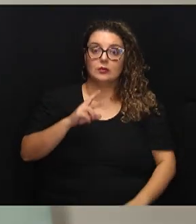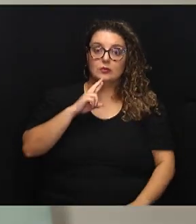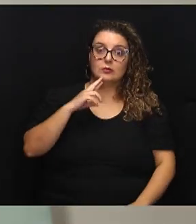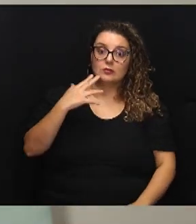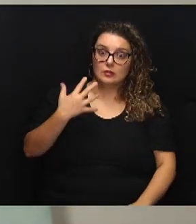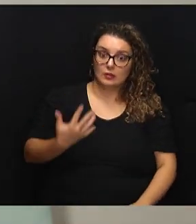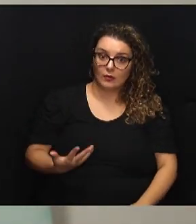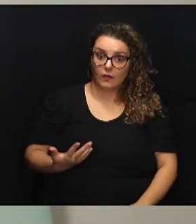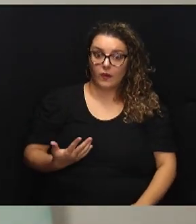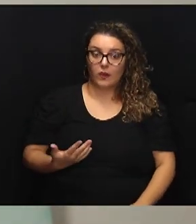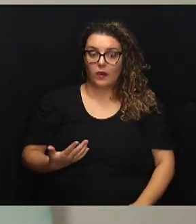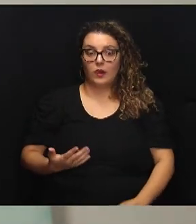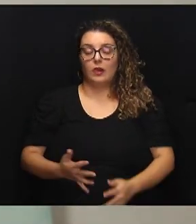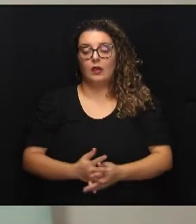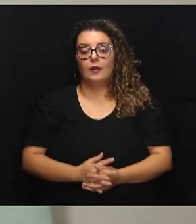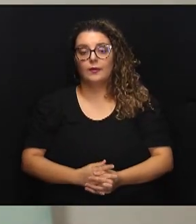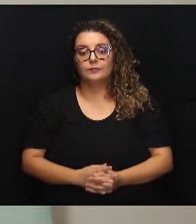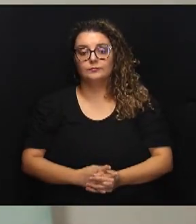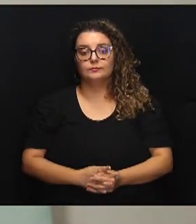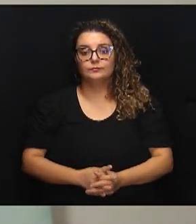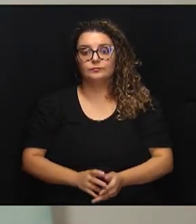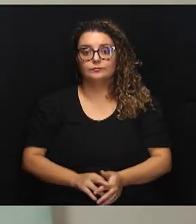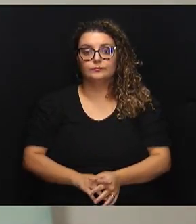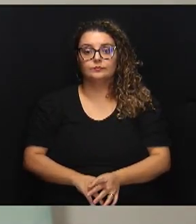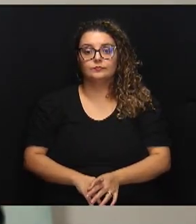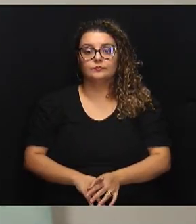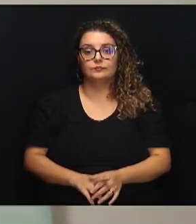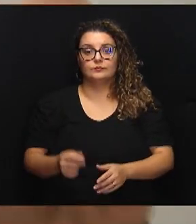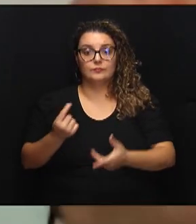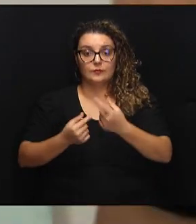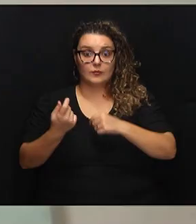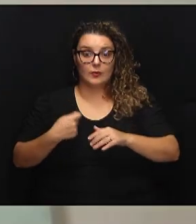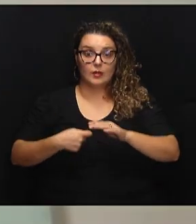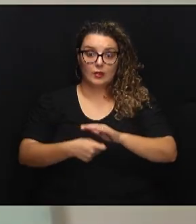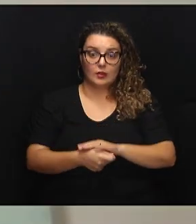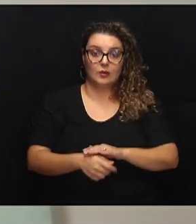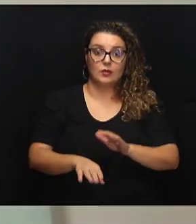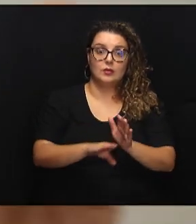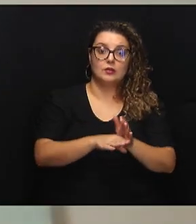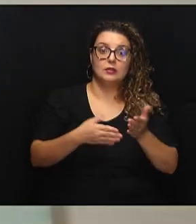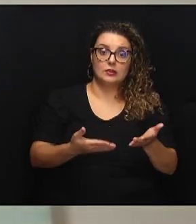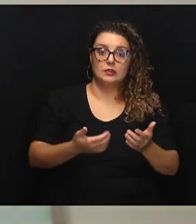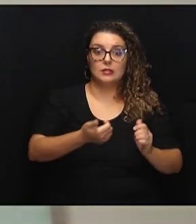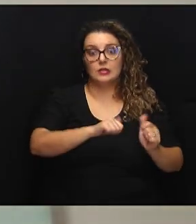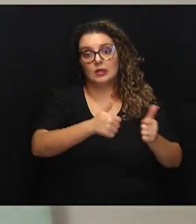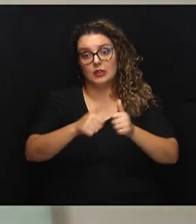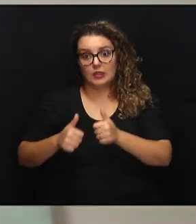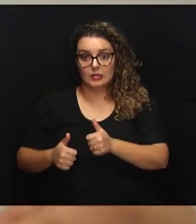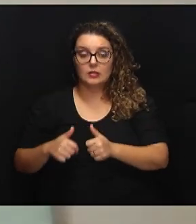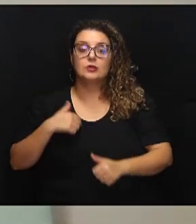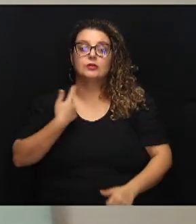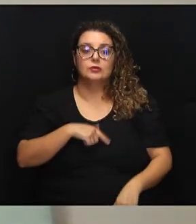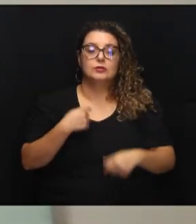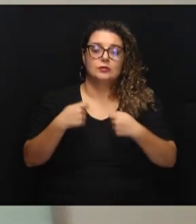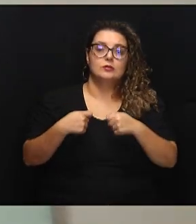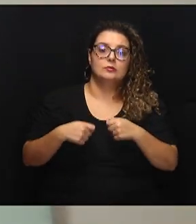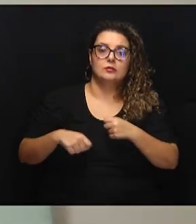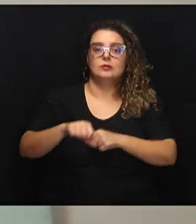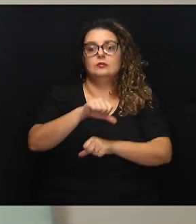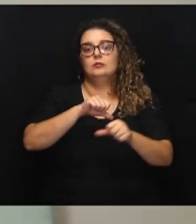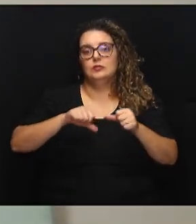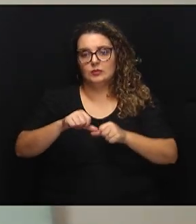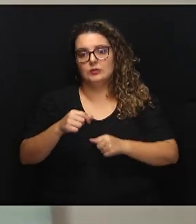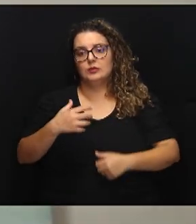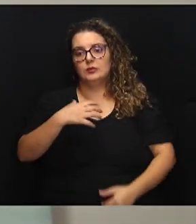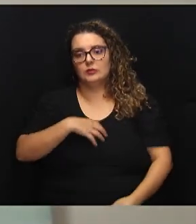resultados. Então, o investimento vem através dessas análises e a gente precisa mudar nossa forma de investir